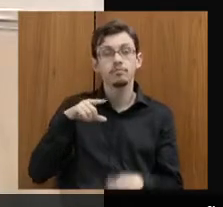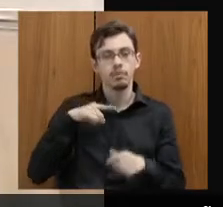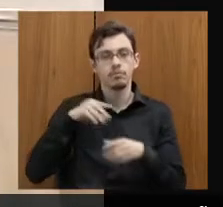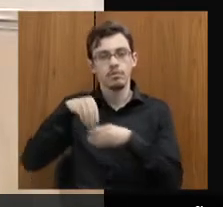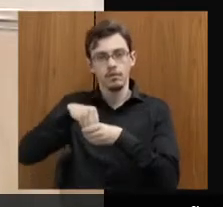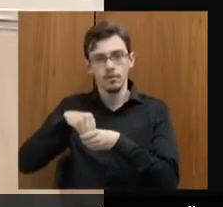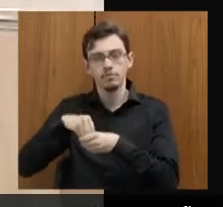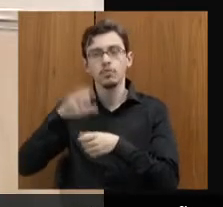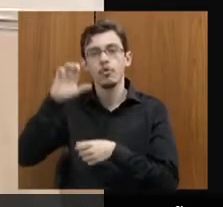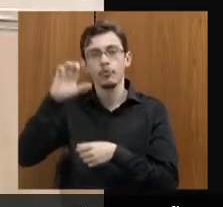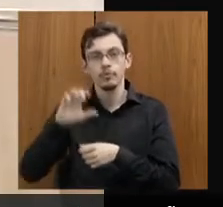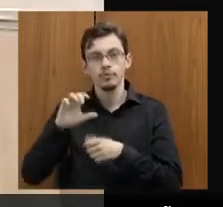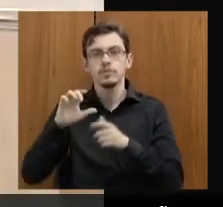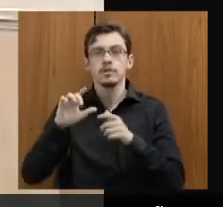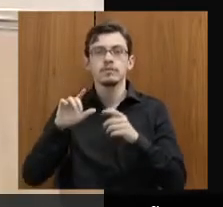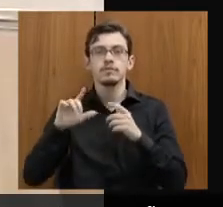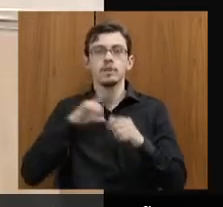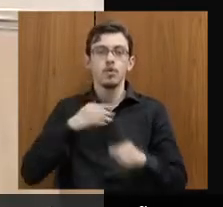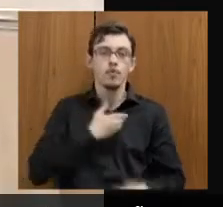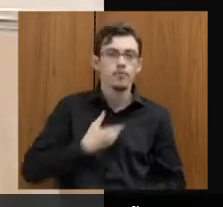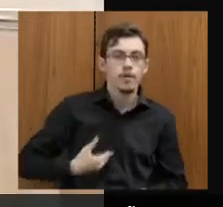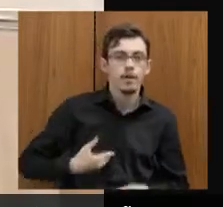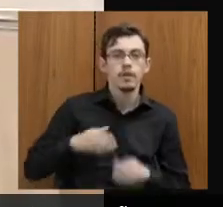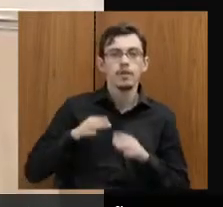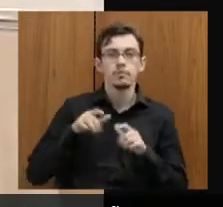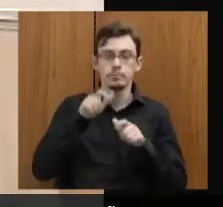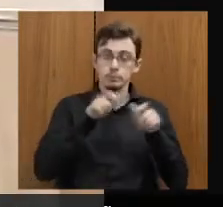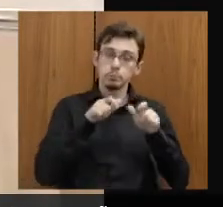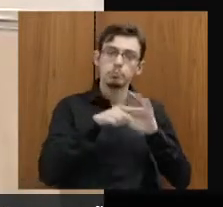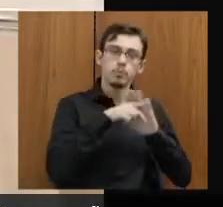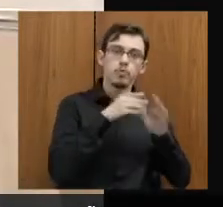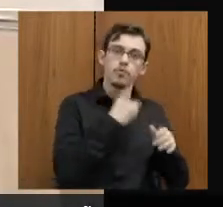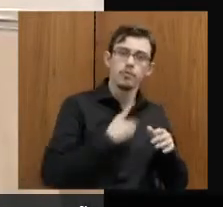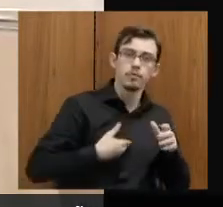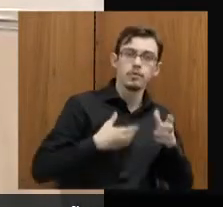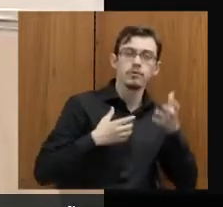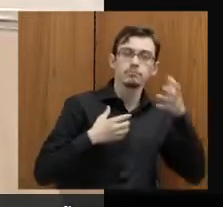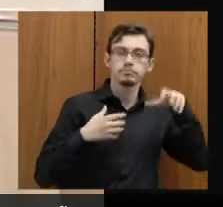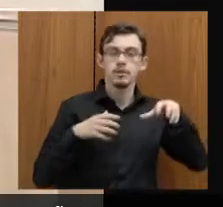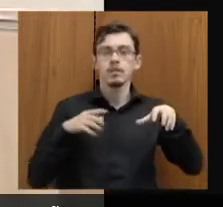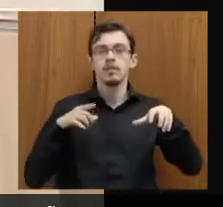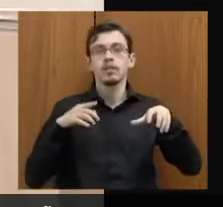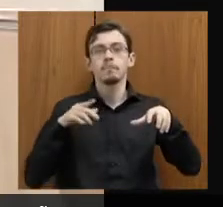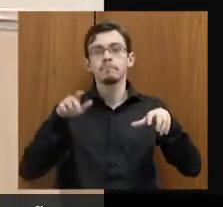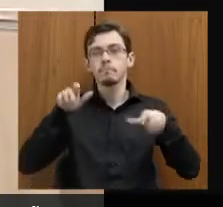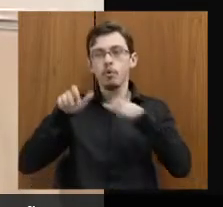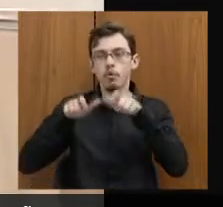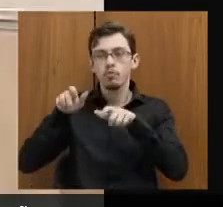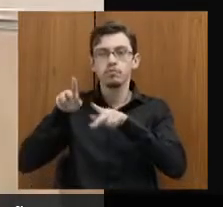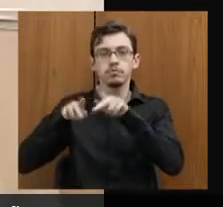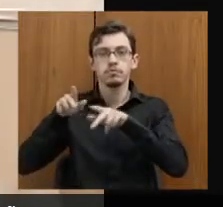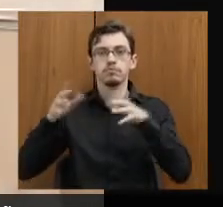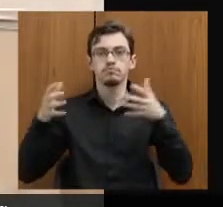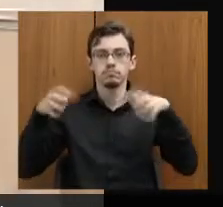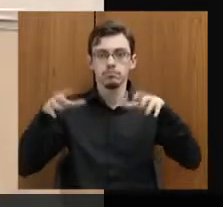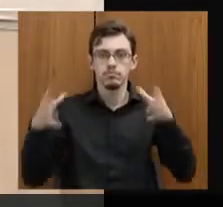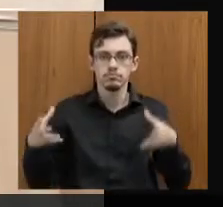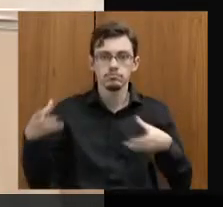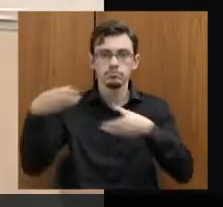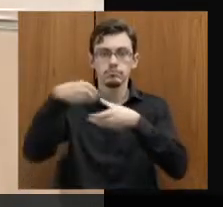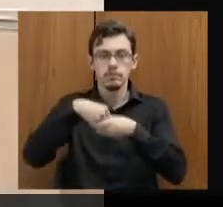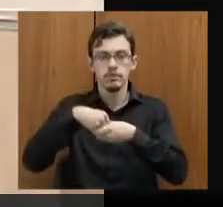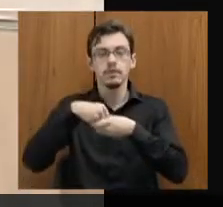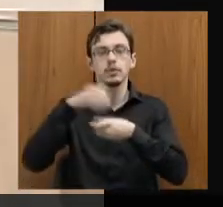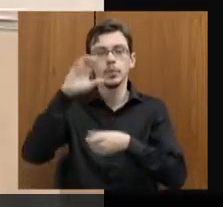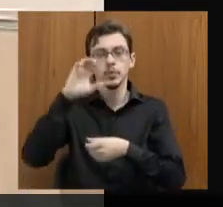paritária é um conselho deliberativo propositivo cristalizador e na sua composição